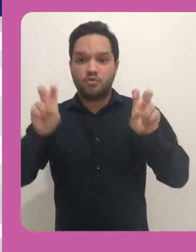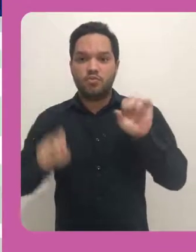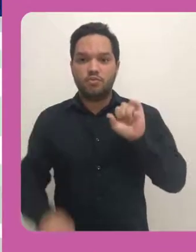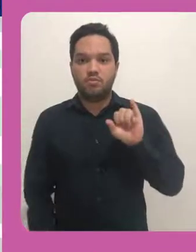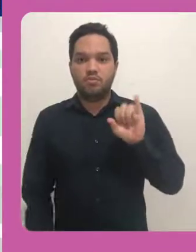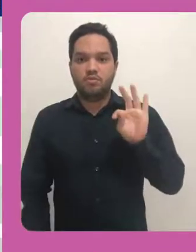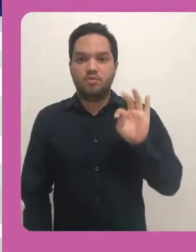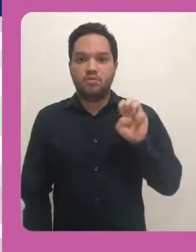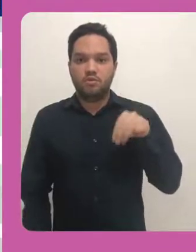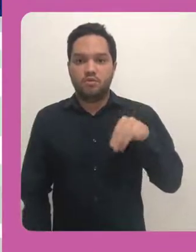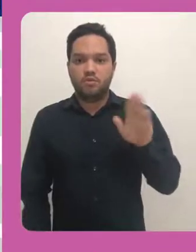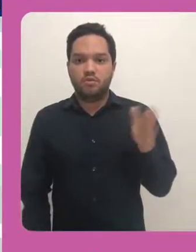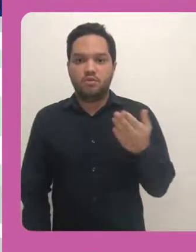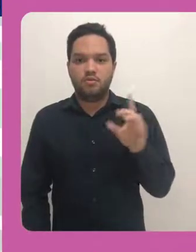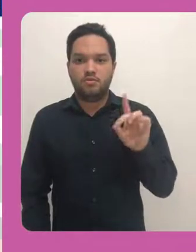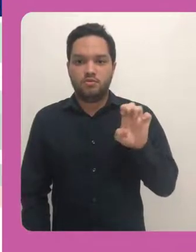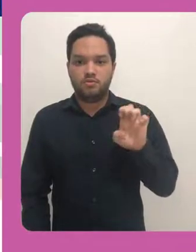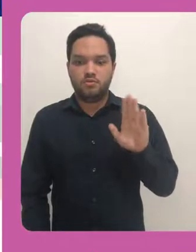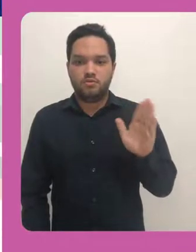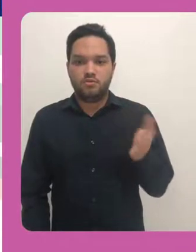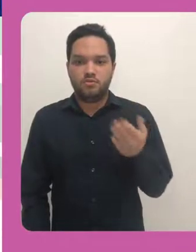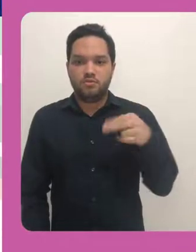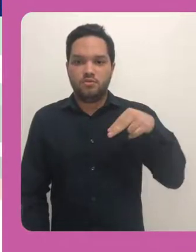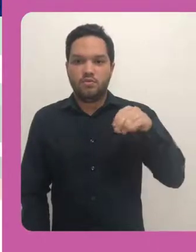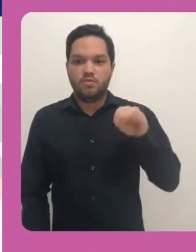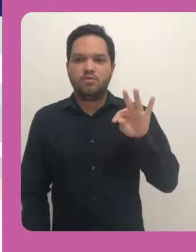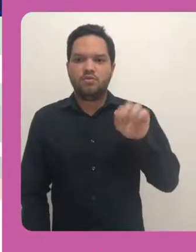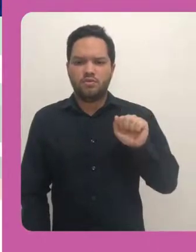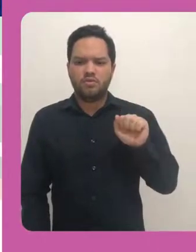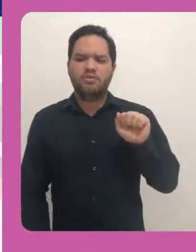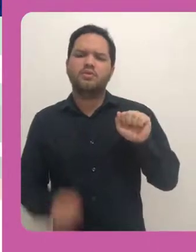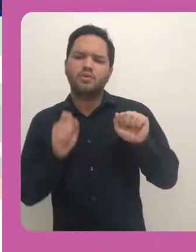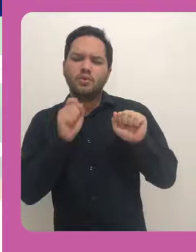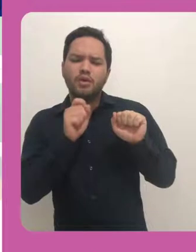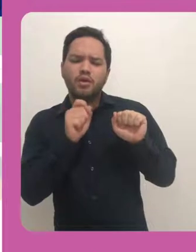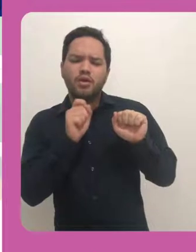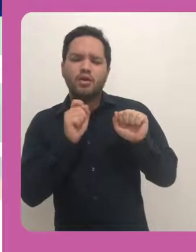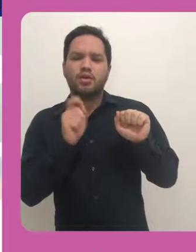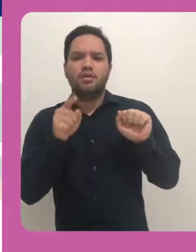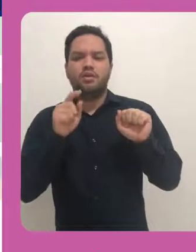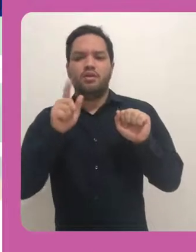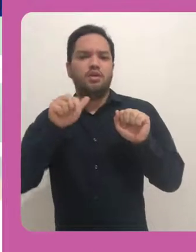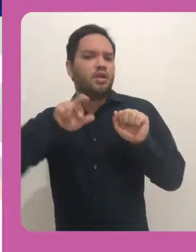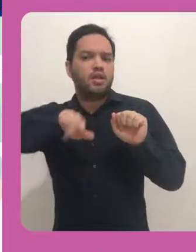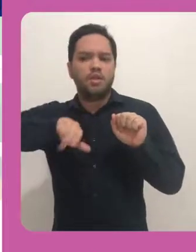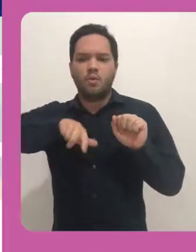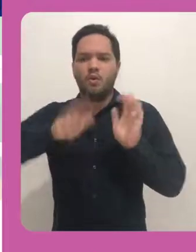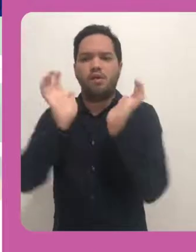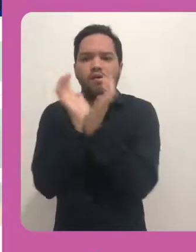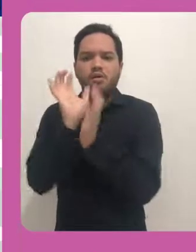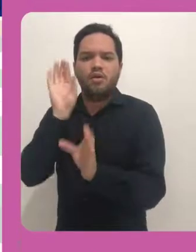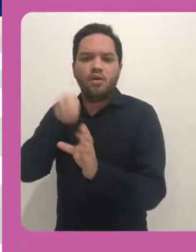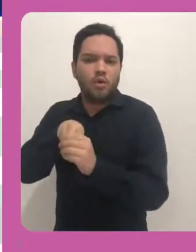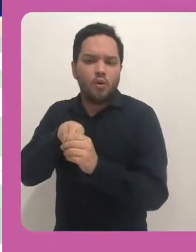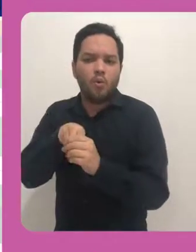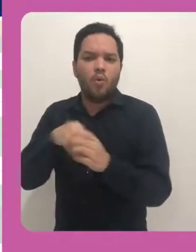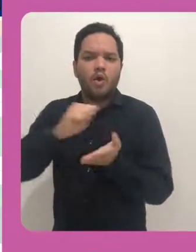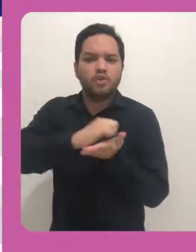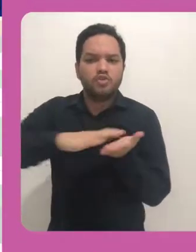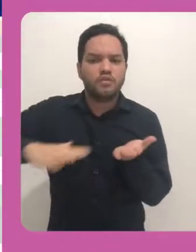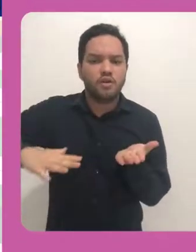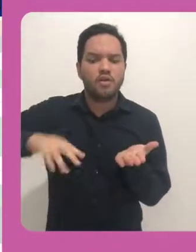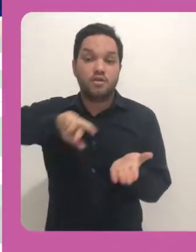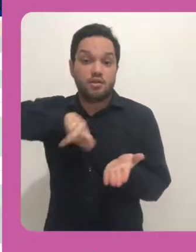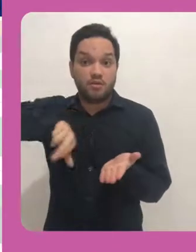item de nota. O que é o item de nota? O item de nota não é um item de uma categoria, dentro de uma categoria ou uma